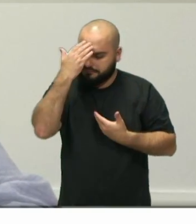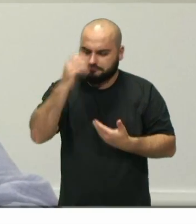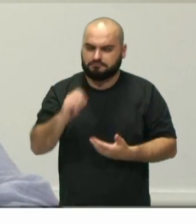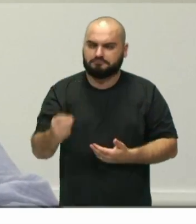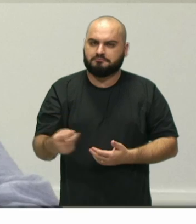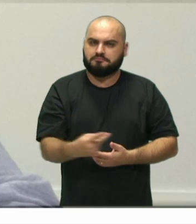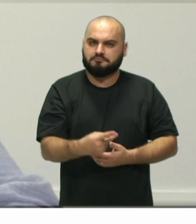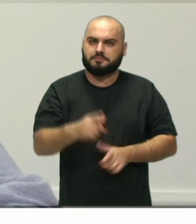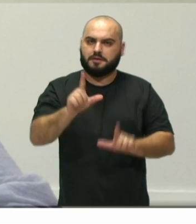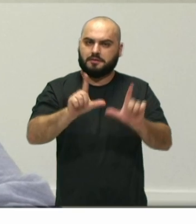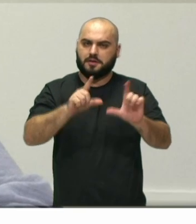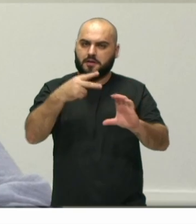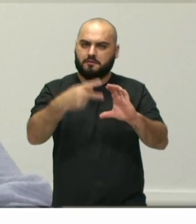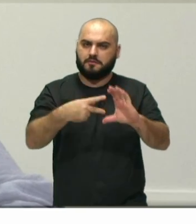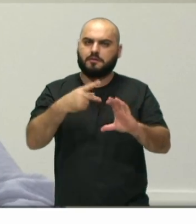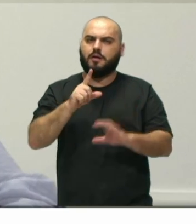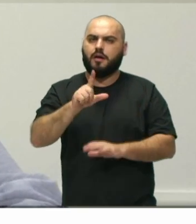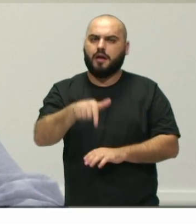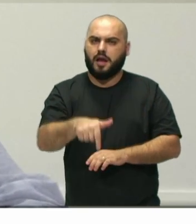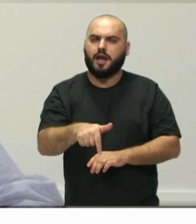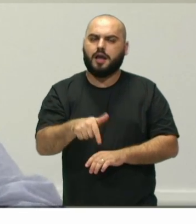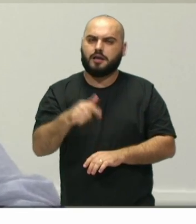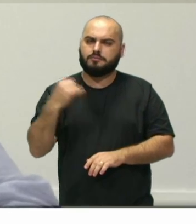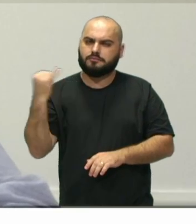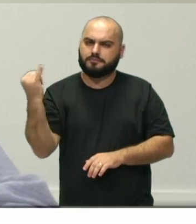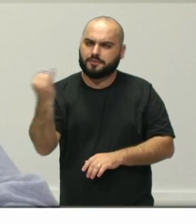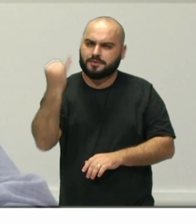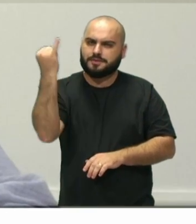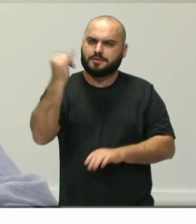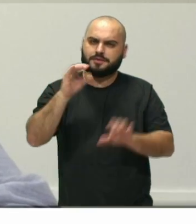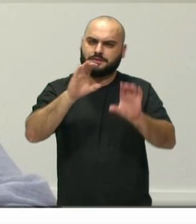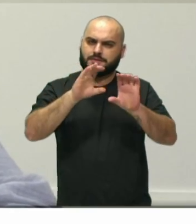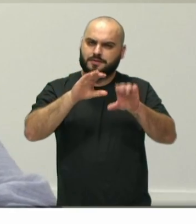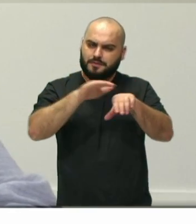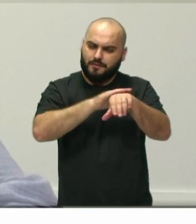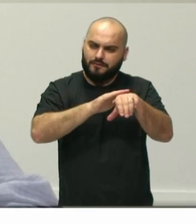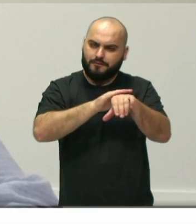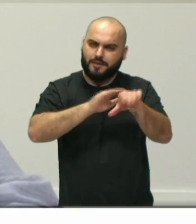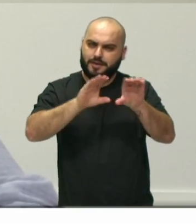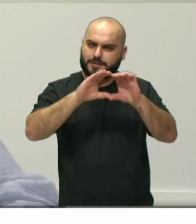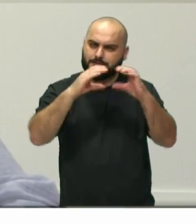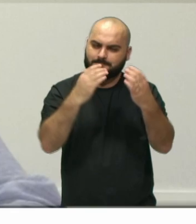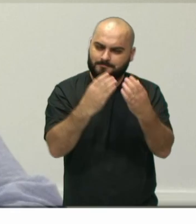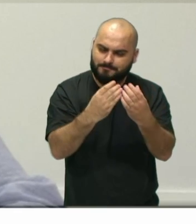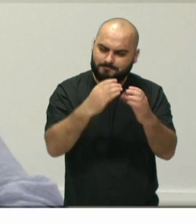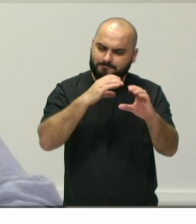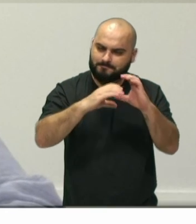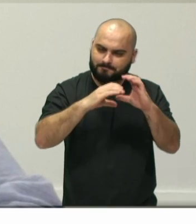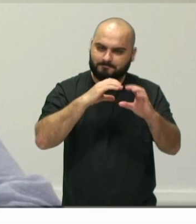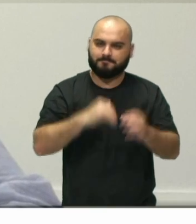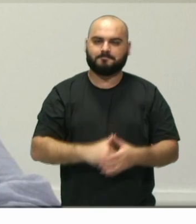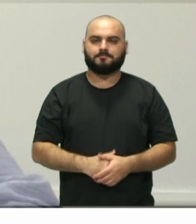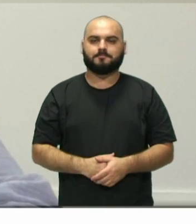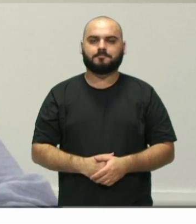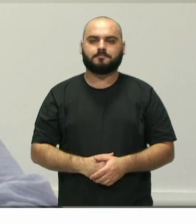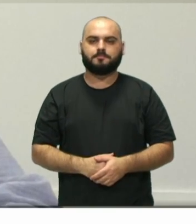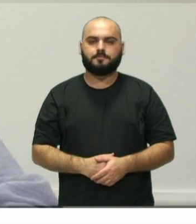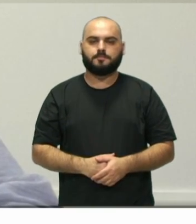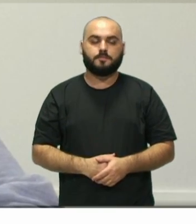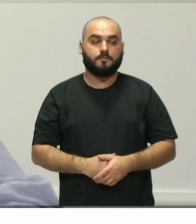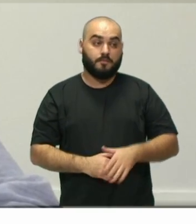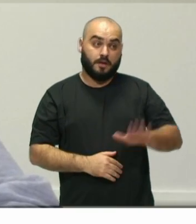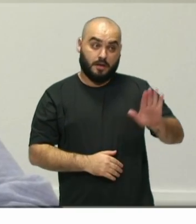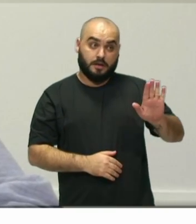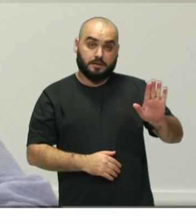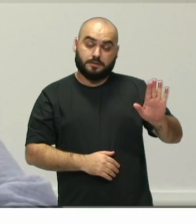canal importantíssimo de conversa e de comunicação com a comunidade. Na verdade, é um desafio